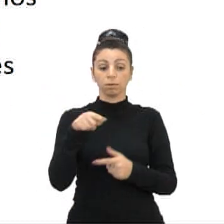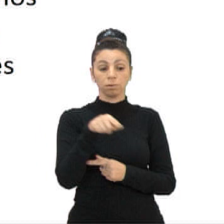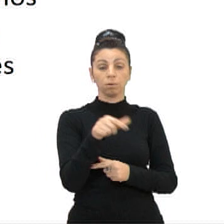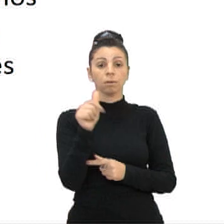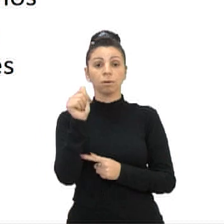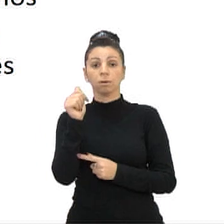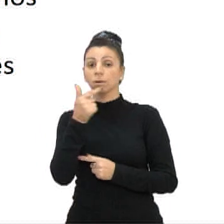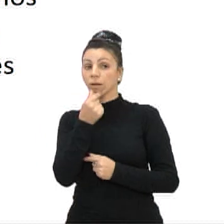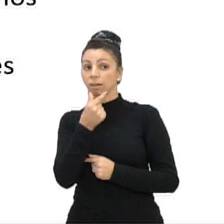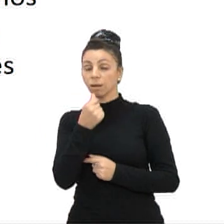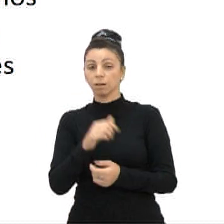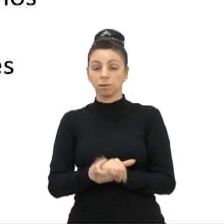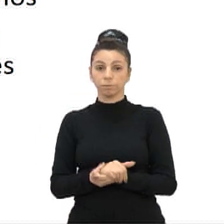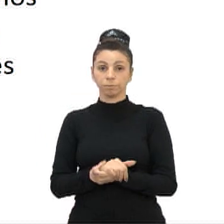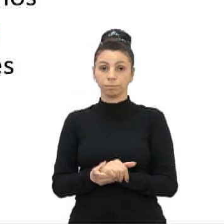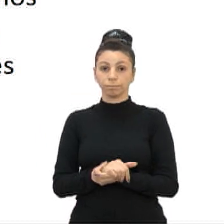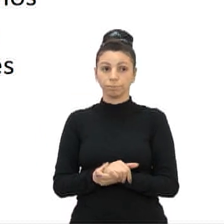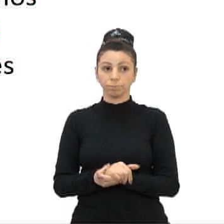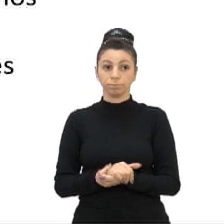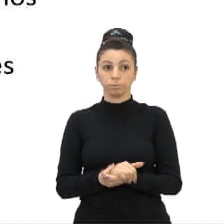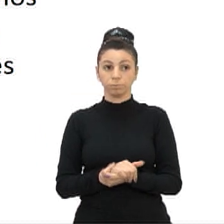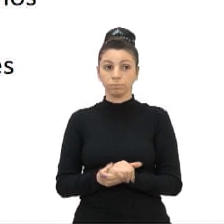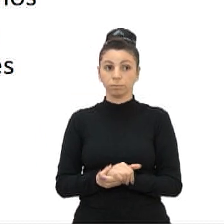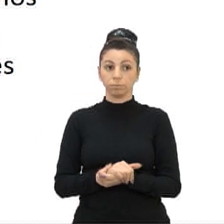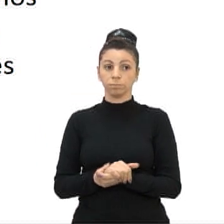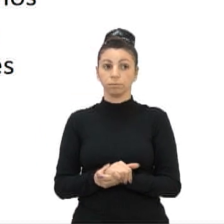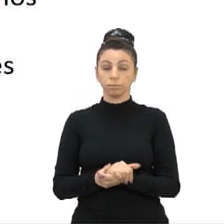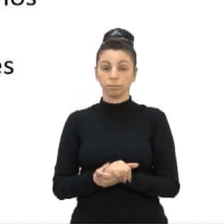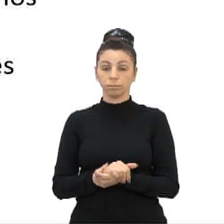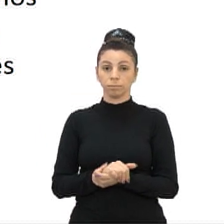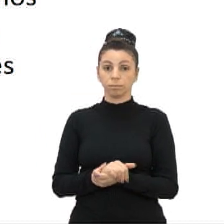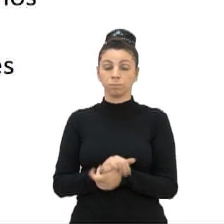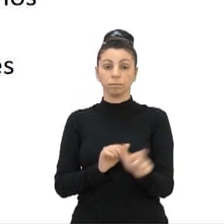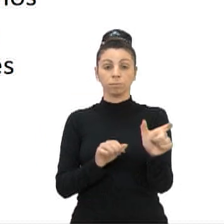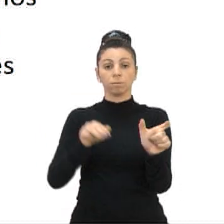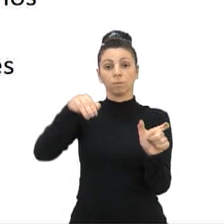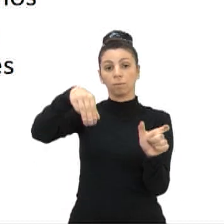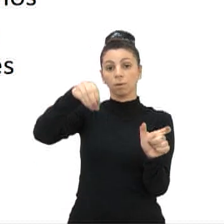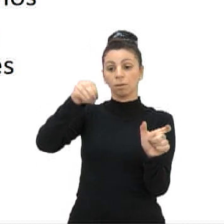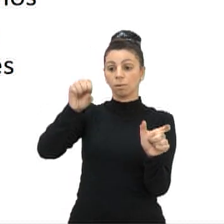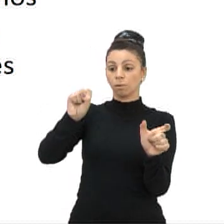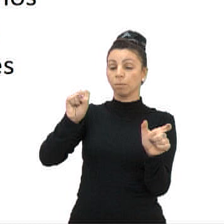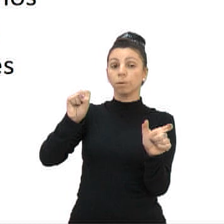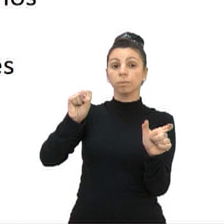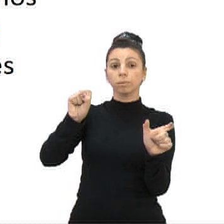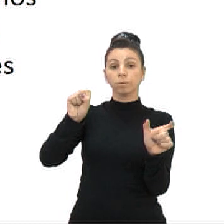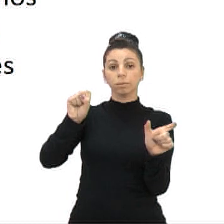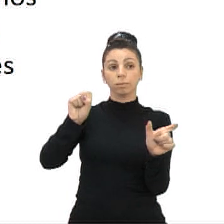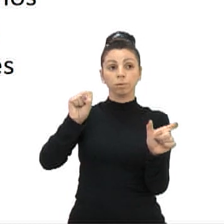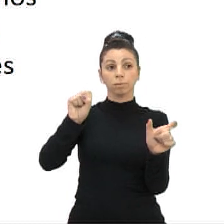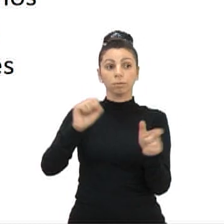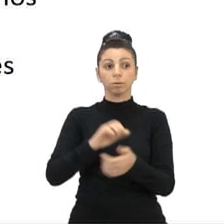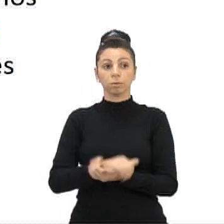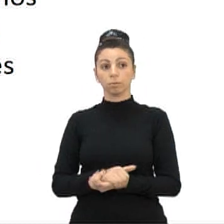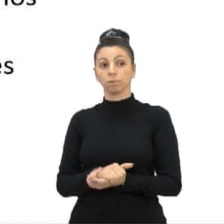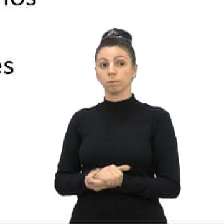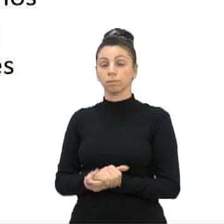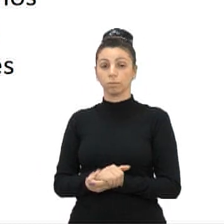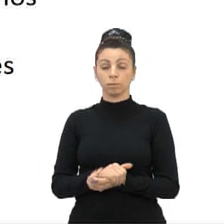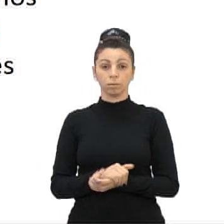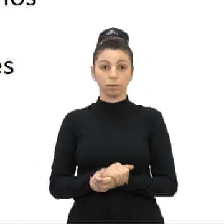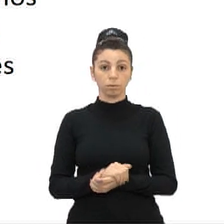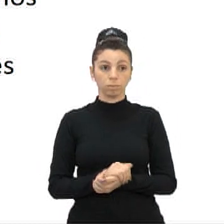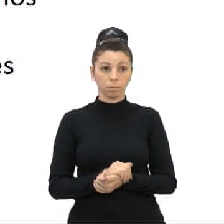fica cultive, ele. Cultivemos, nós. Olha lá, emprestei, né, do modo